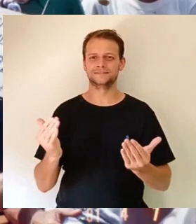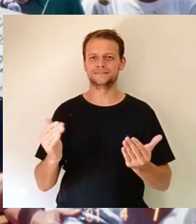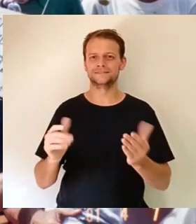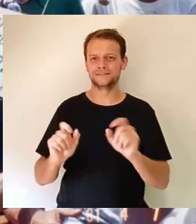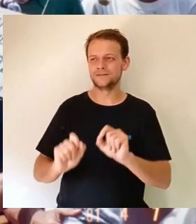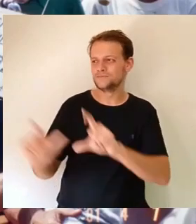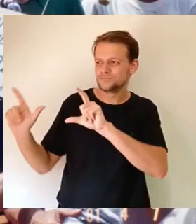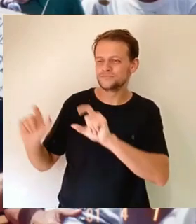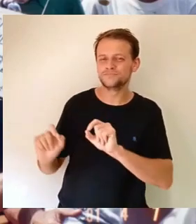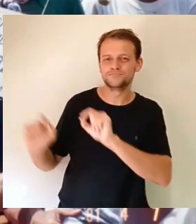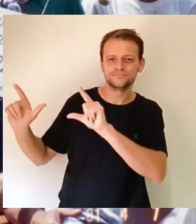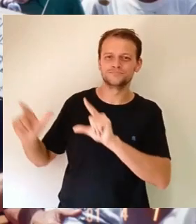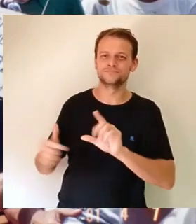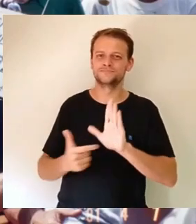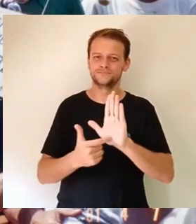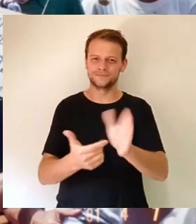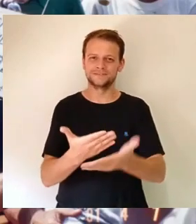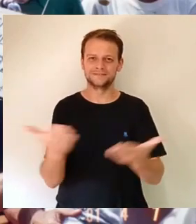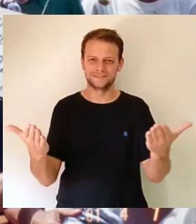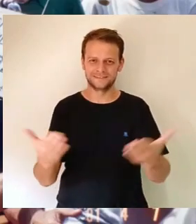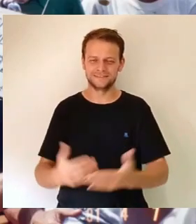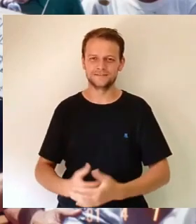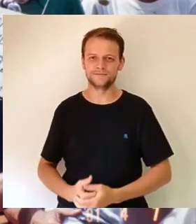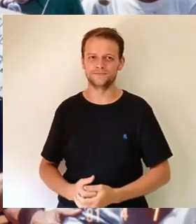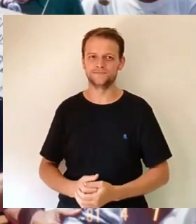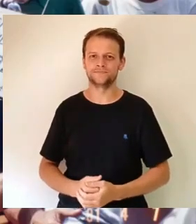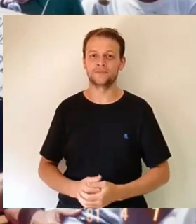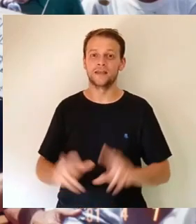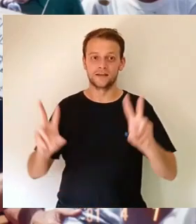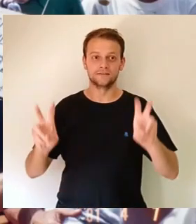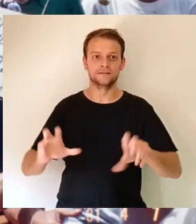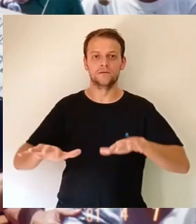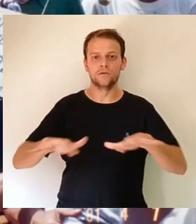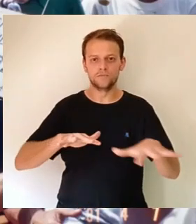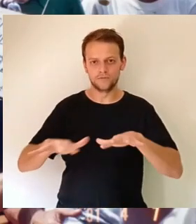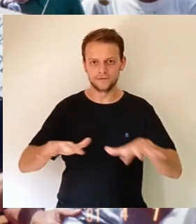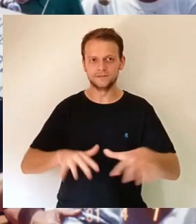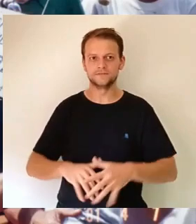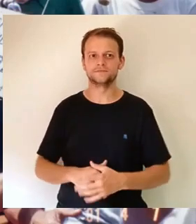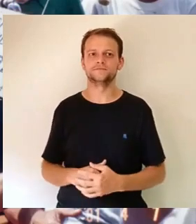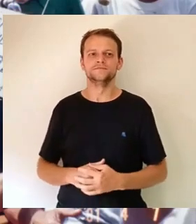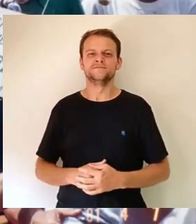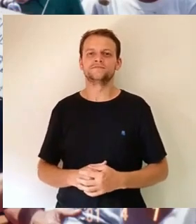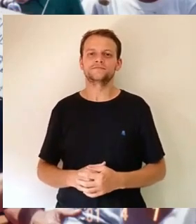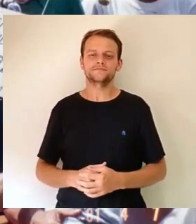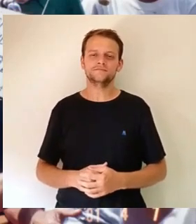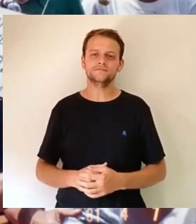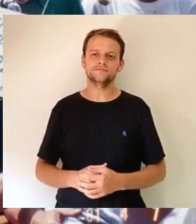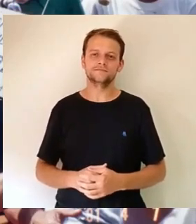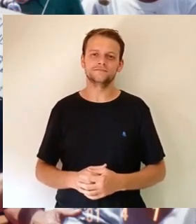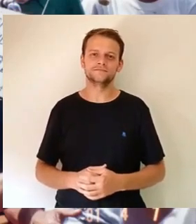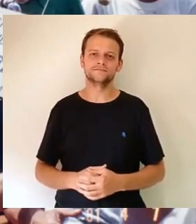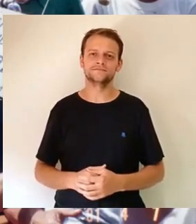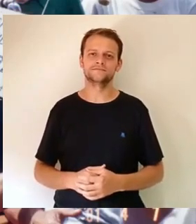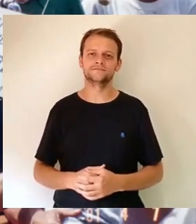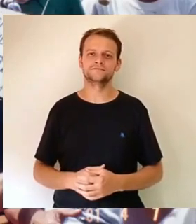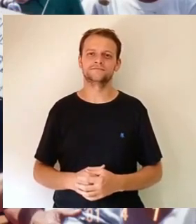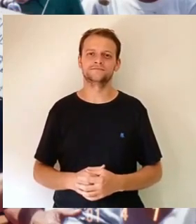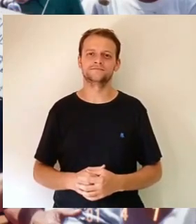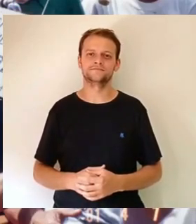uma caixinha de slide, eu pesquei ali uma caixinha e tinha um assunto chamado movimento, e aí